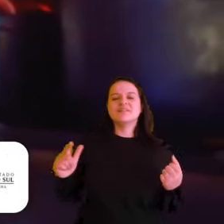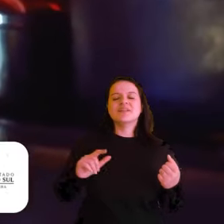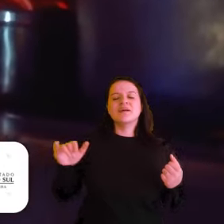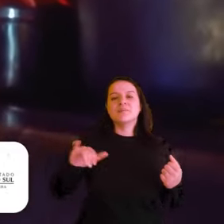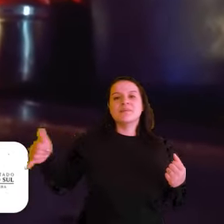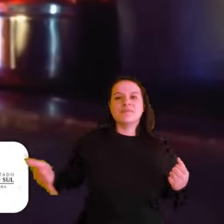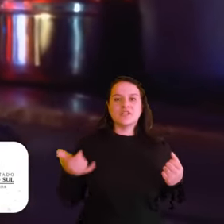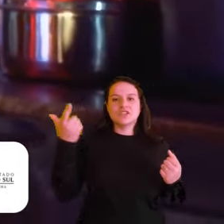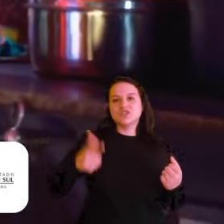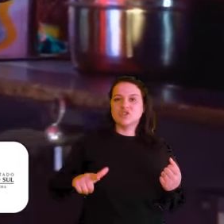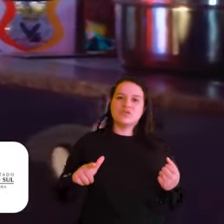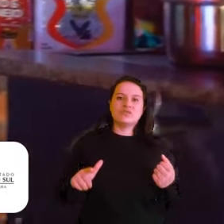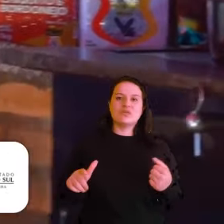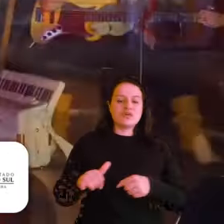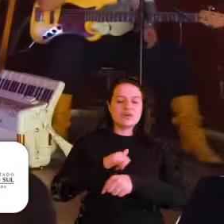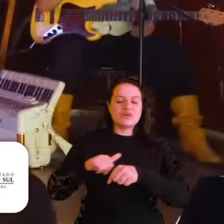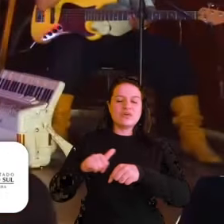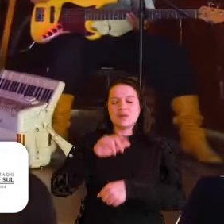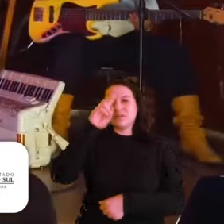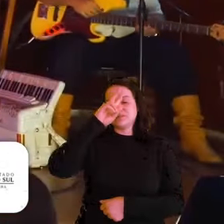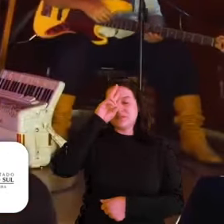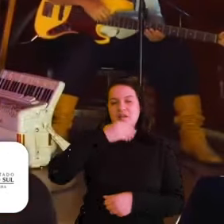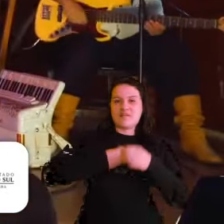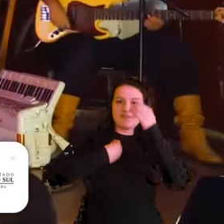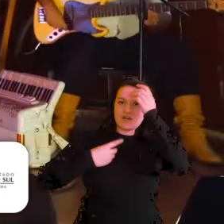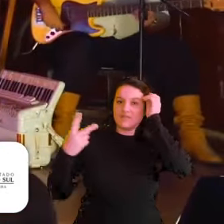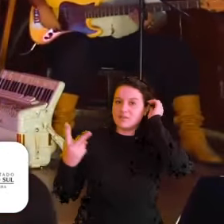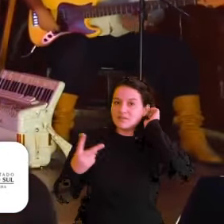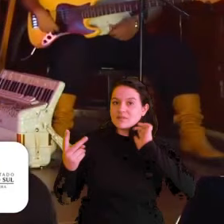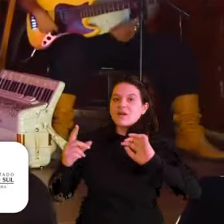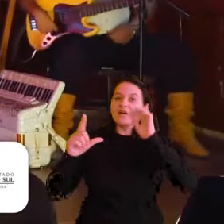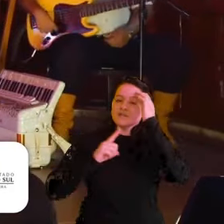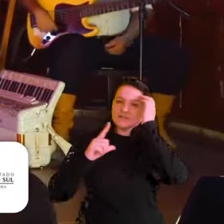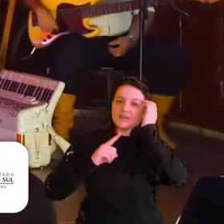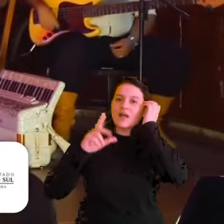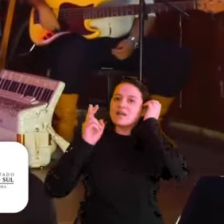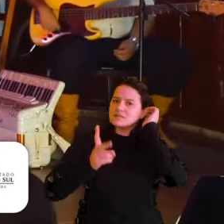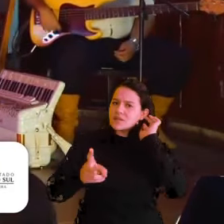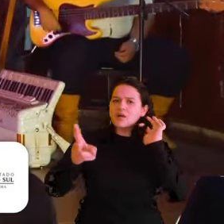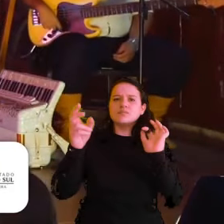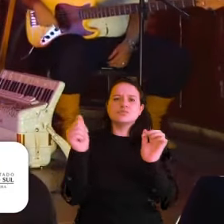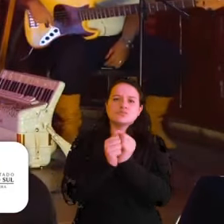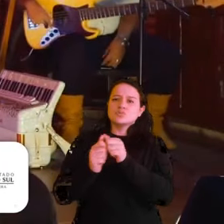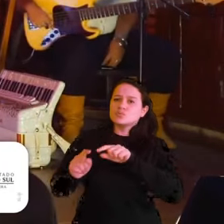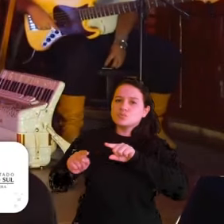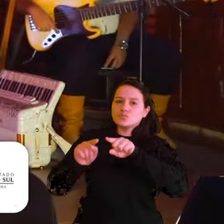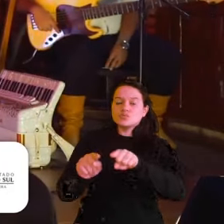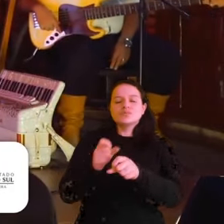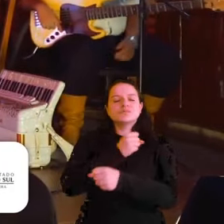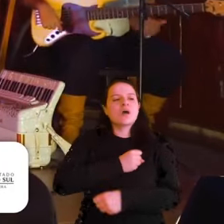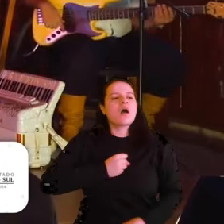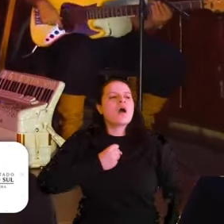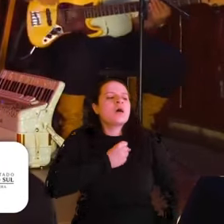Lá, né? Vamos pegar o canhoto de improviso mais uma vez. Na história viva do Chiquito e Bordoneio, os mirins estiveram junto com o